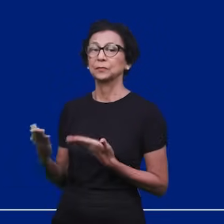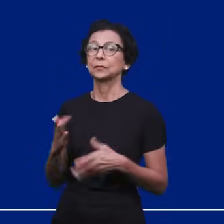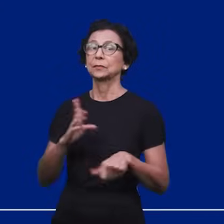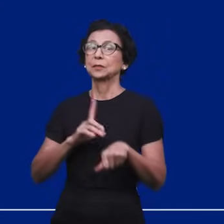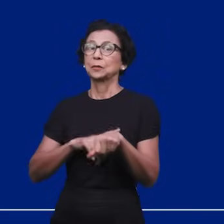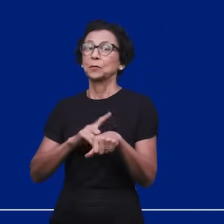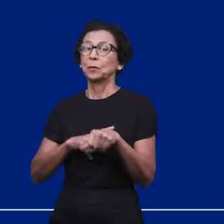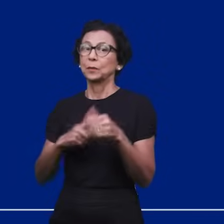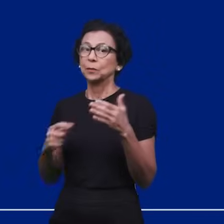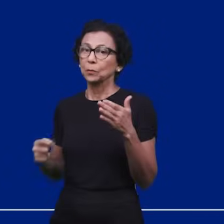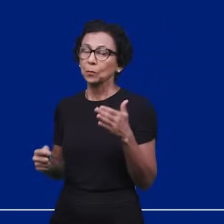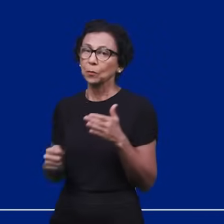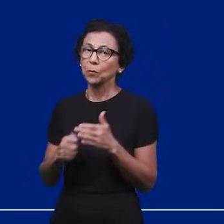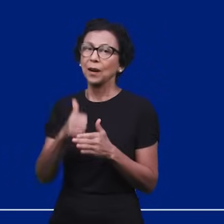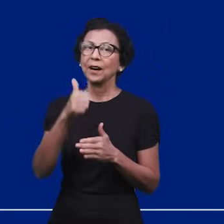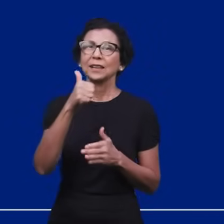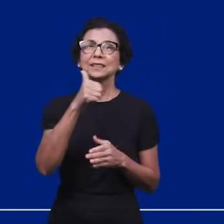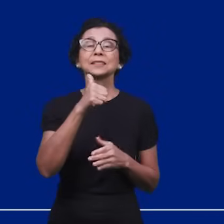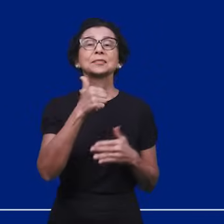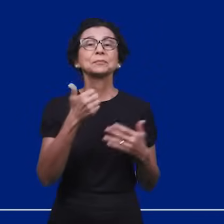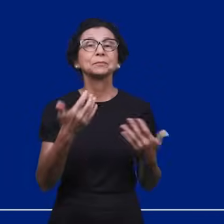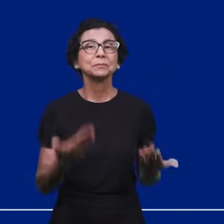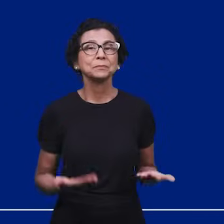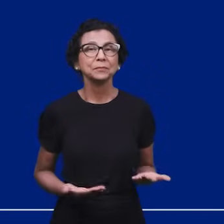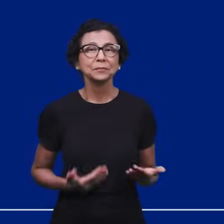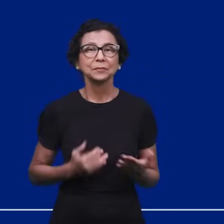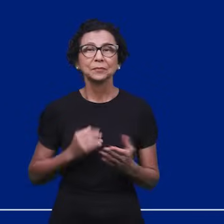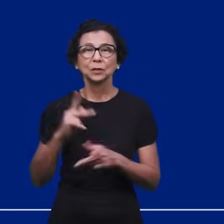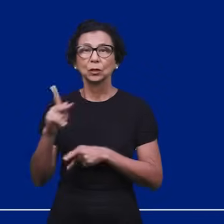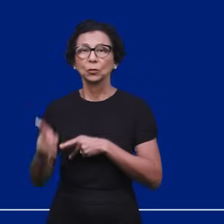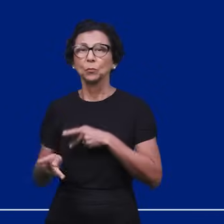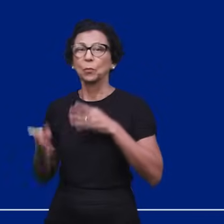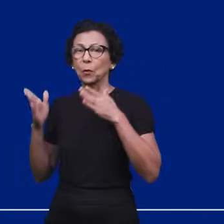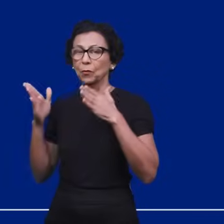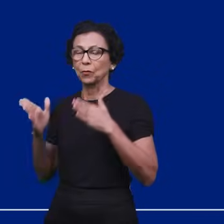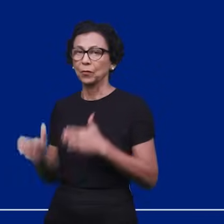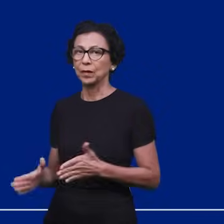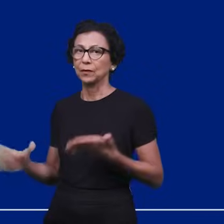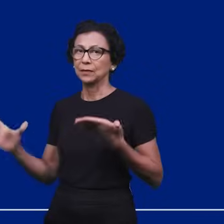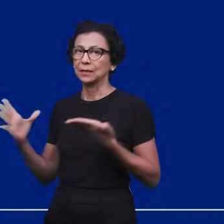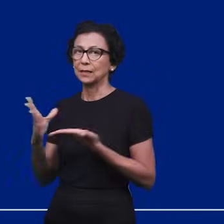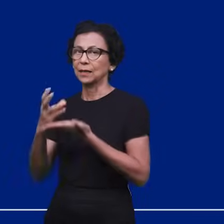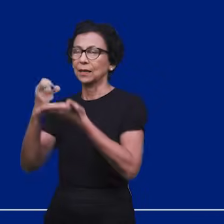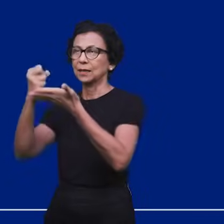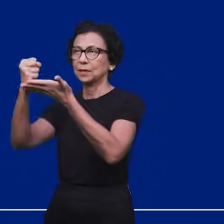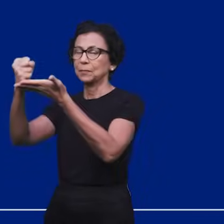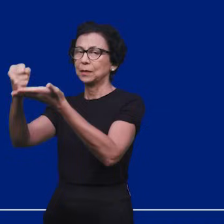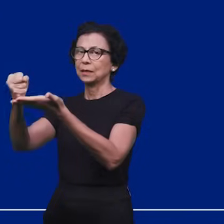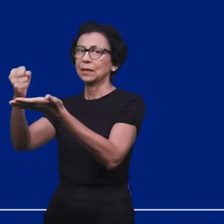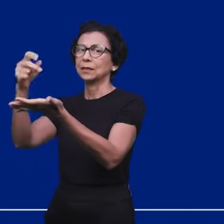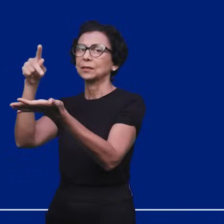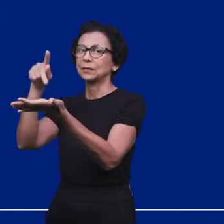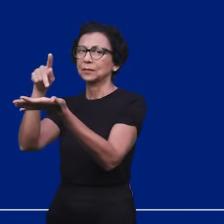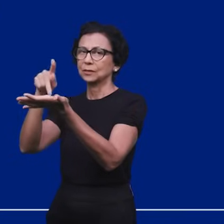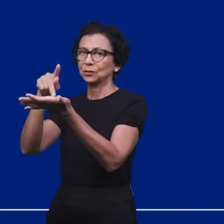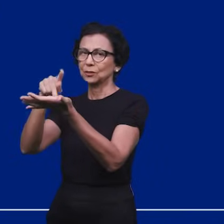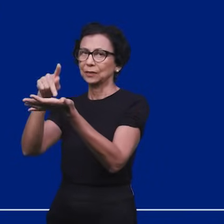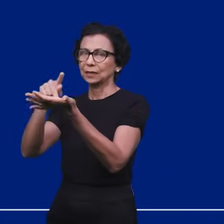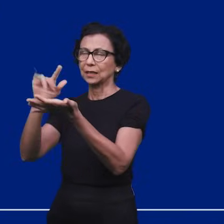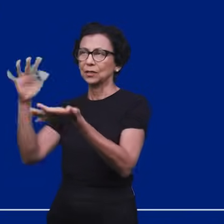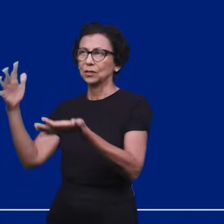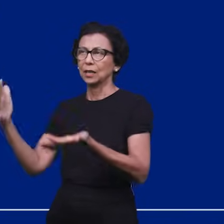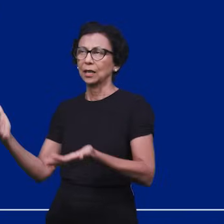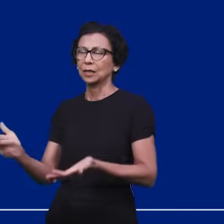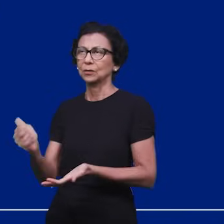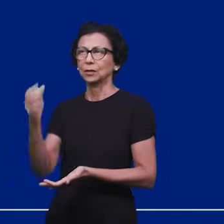vem e agora é, em que os verdadeiros adoradores adorarão o Pai em espírito e em verdade, porque o Pai procura